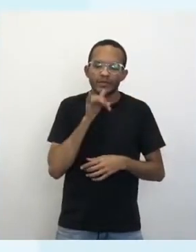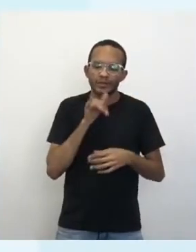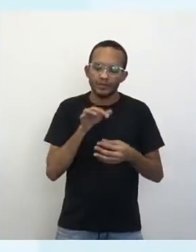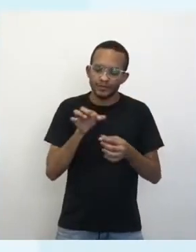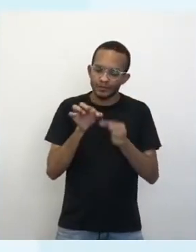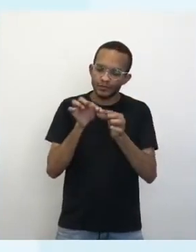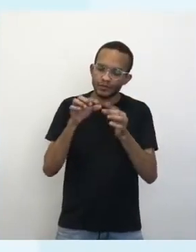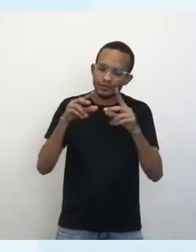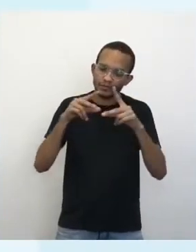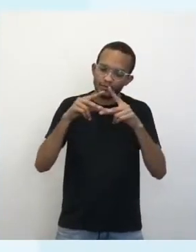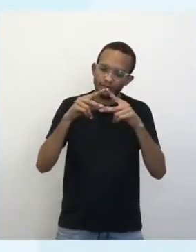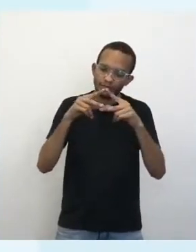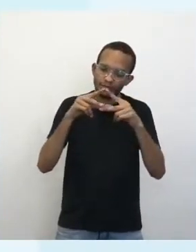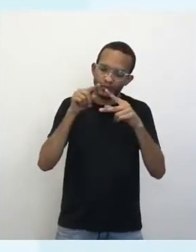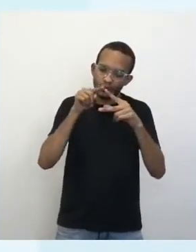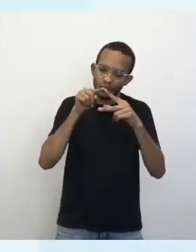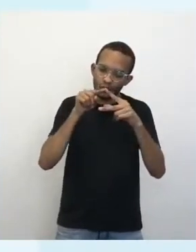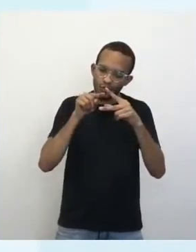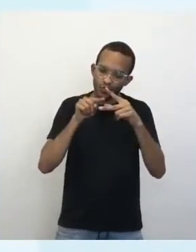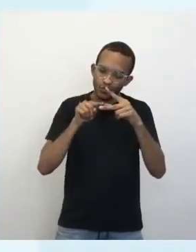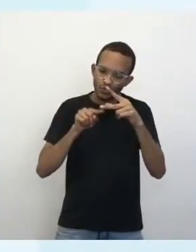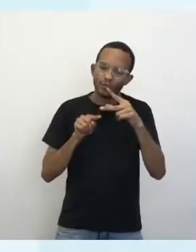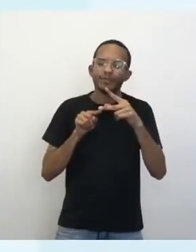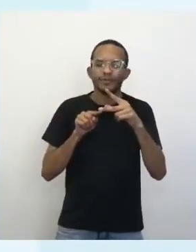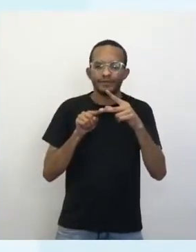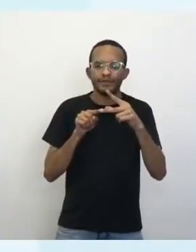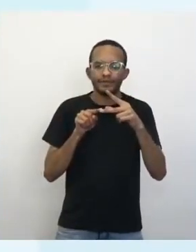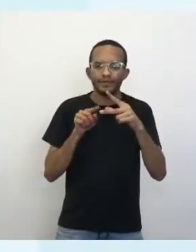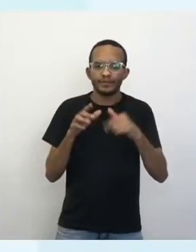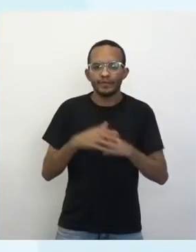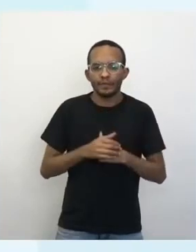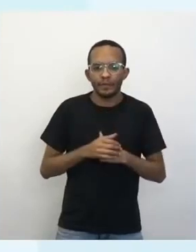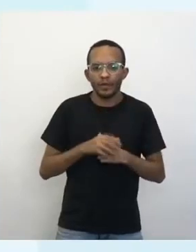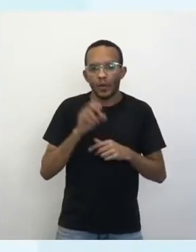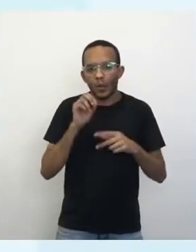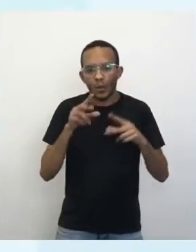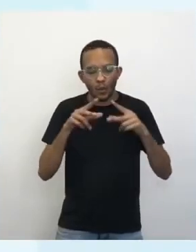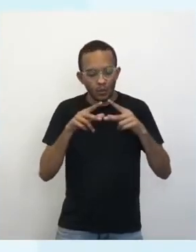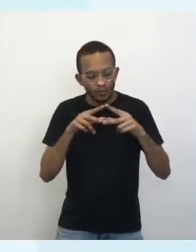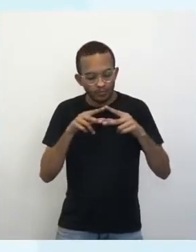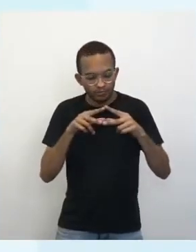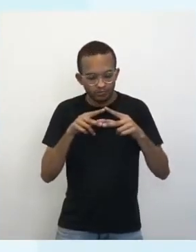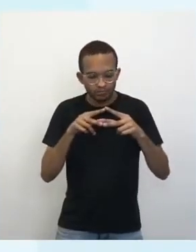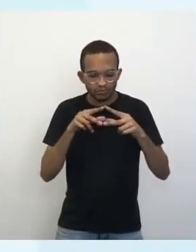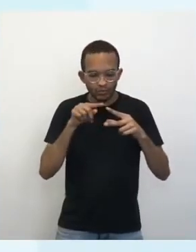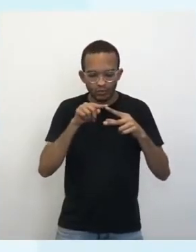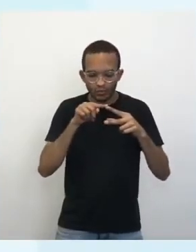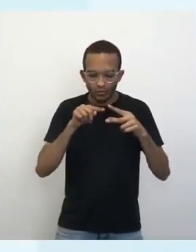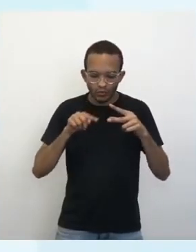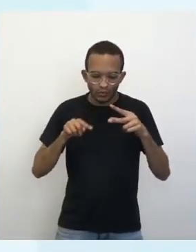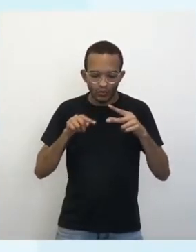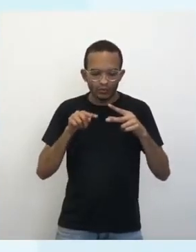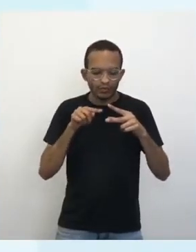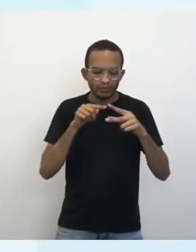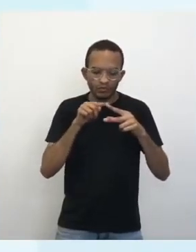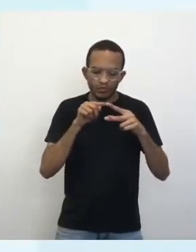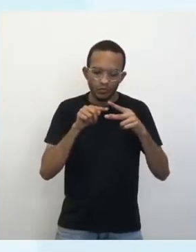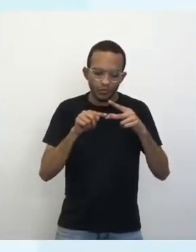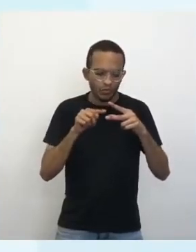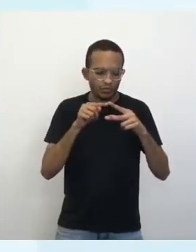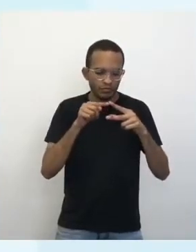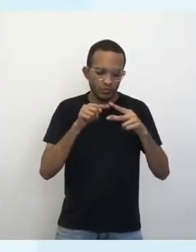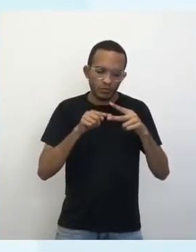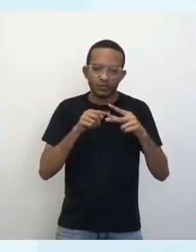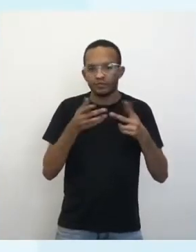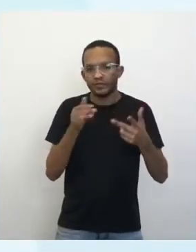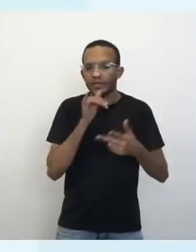base ou que ligam o centro da pirâmide até uma aresta lateral. Vamos começar pensando aqui na